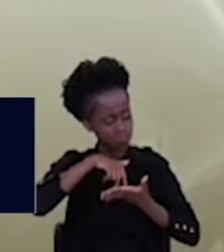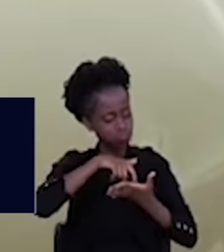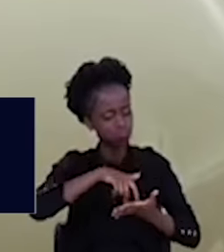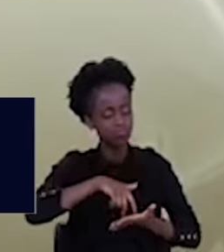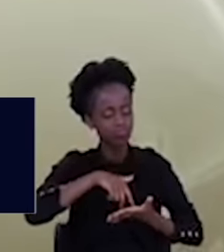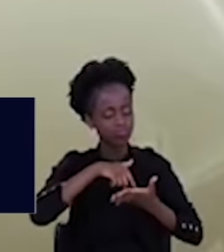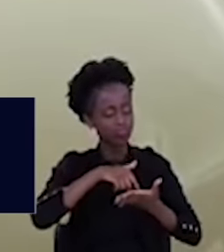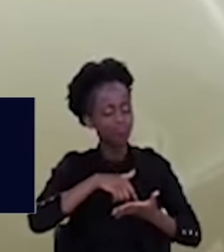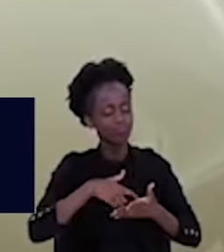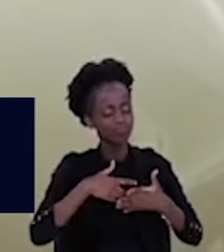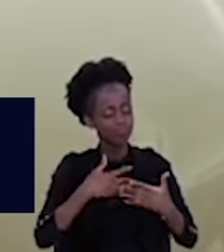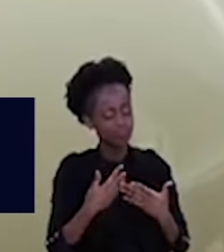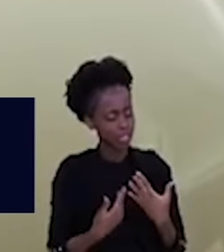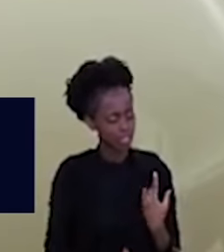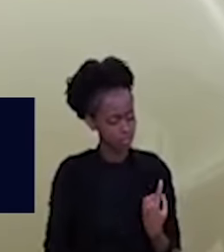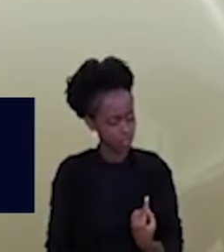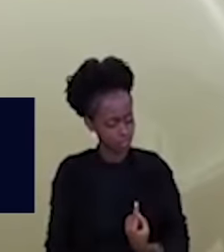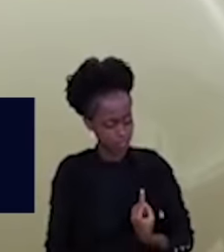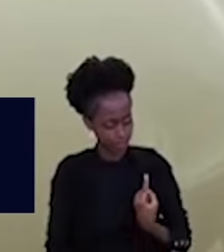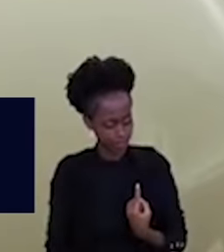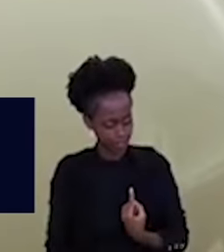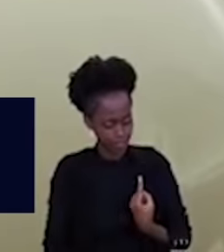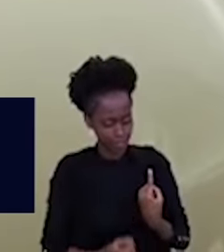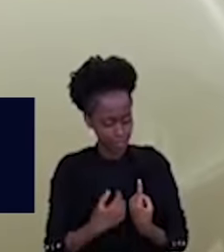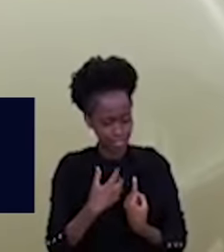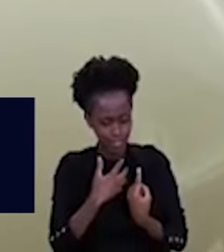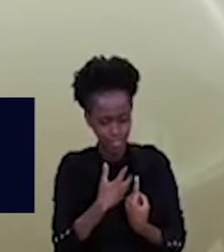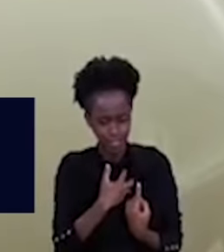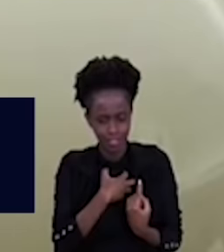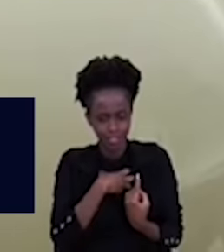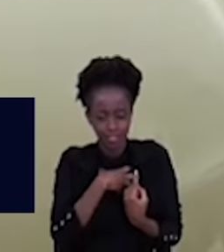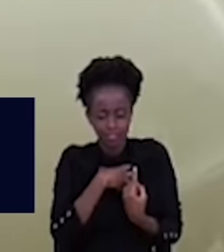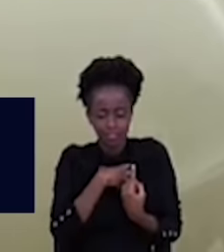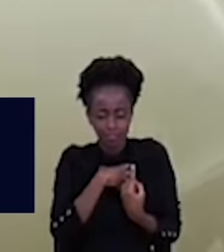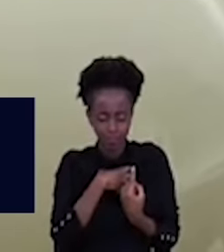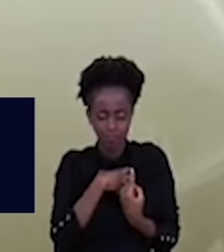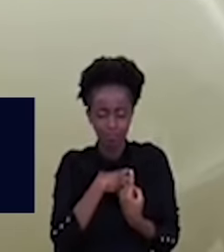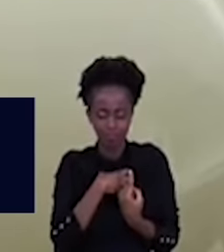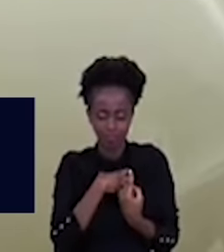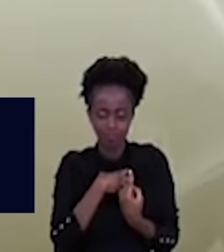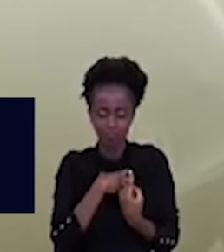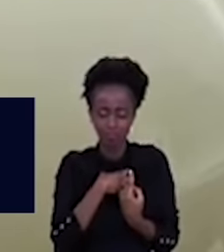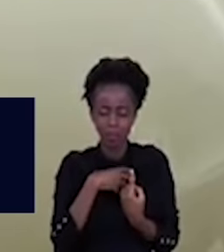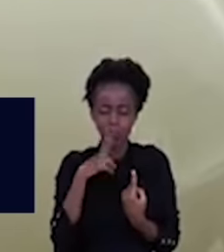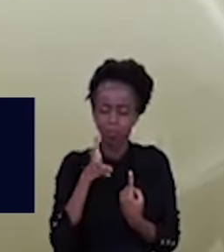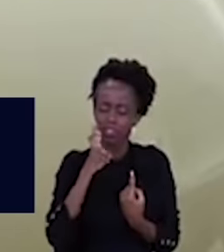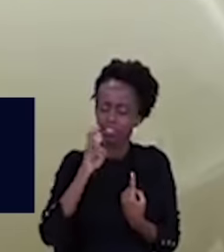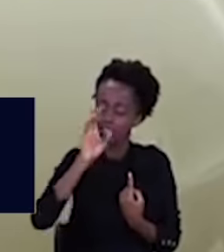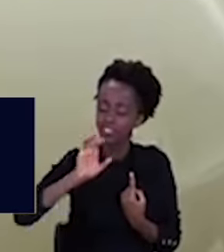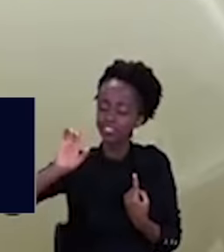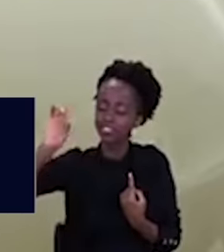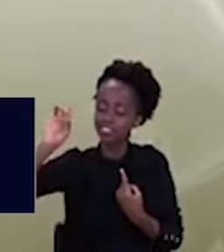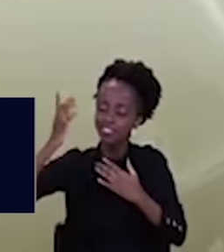suportaria. E em meio à solidão, e em meio à solidão, eu vi que a tua mão, Jesus,